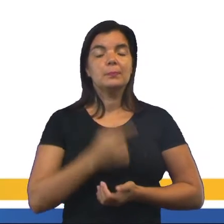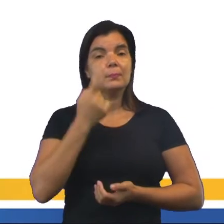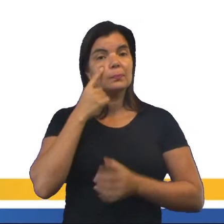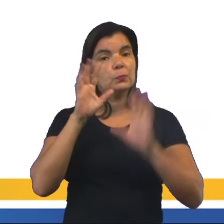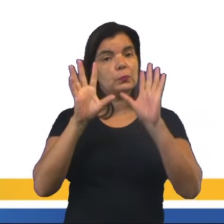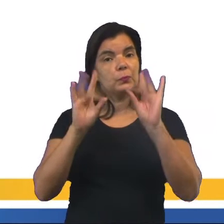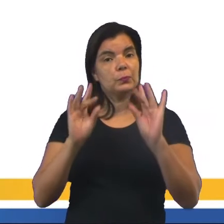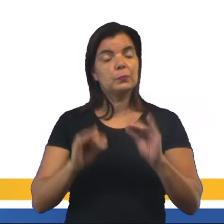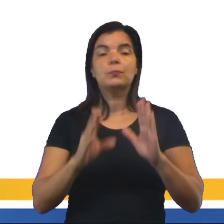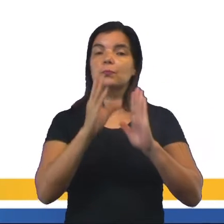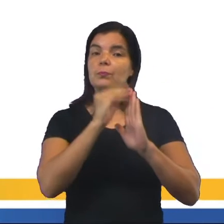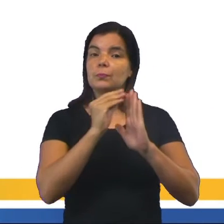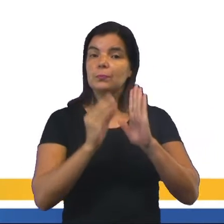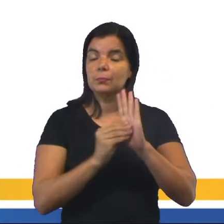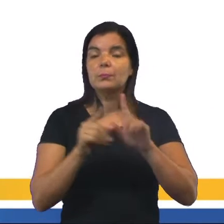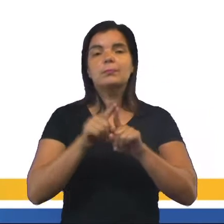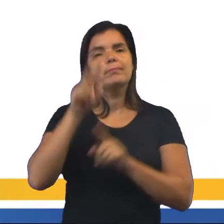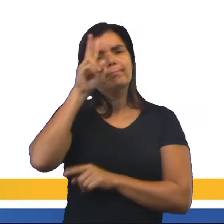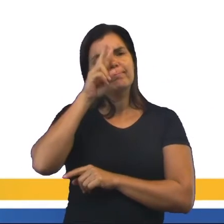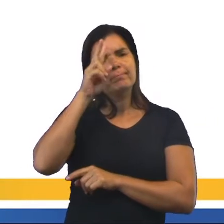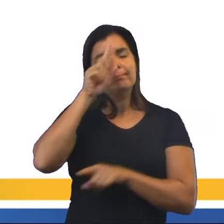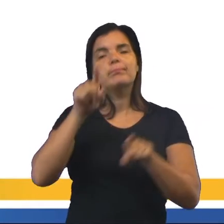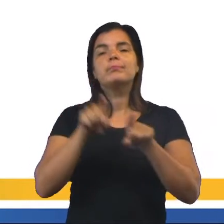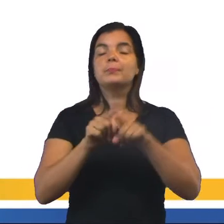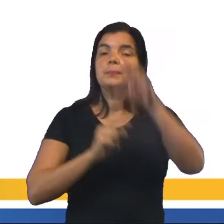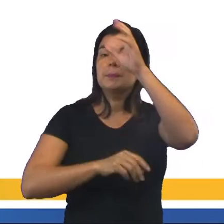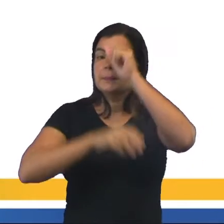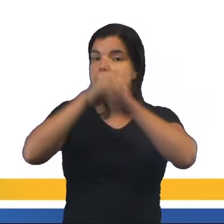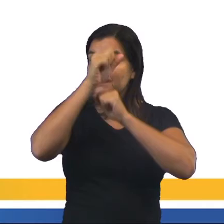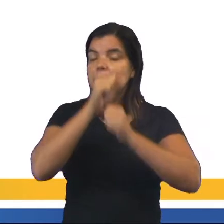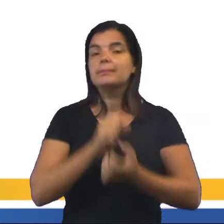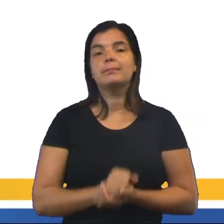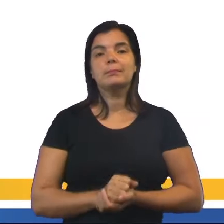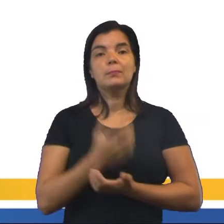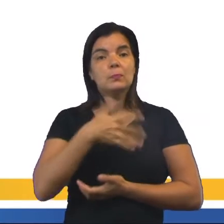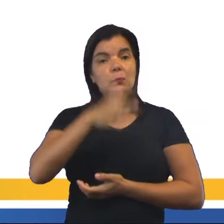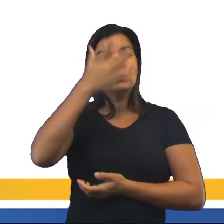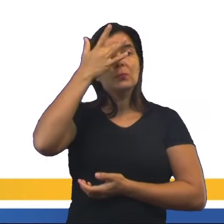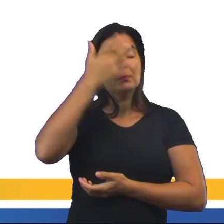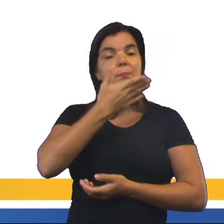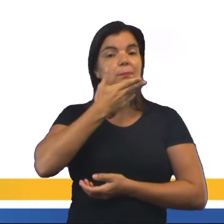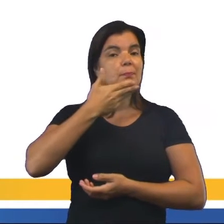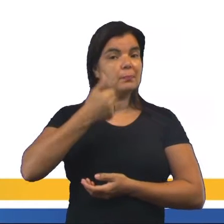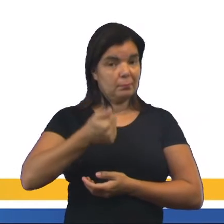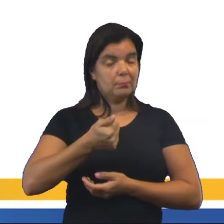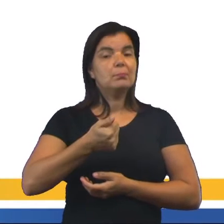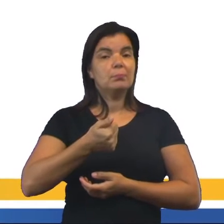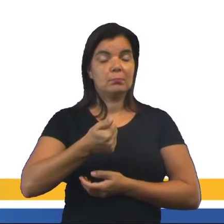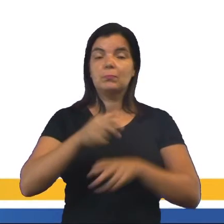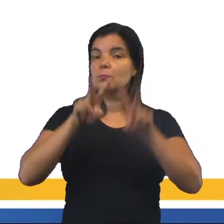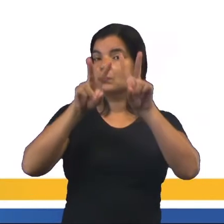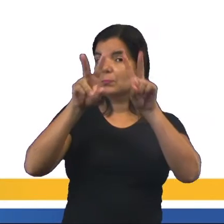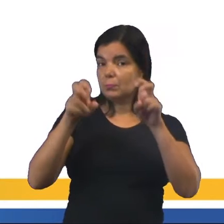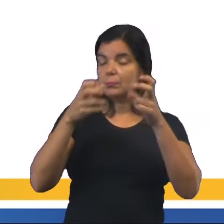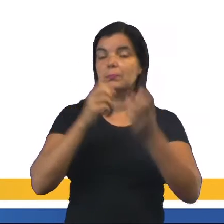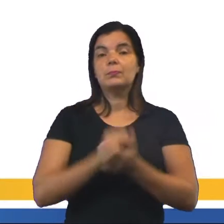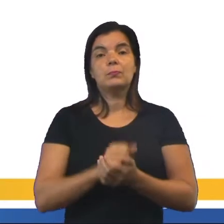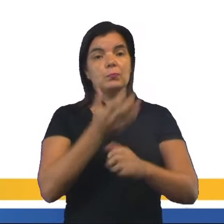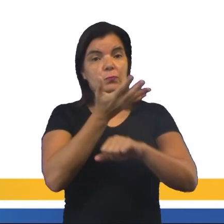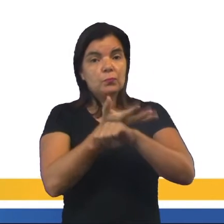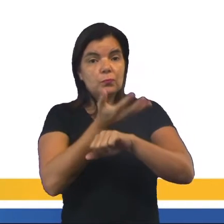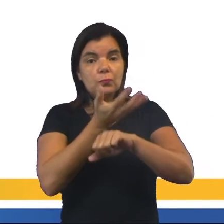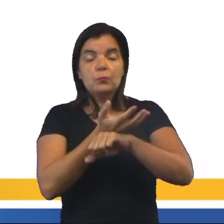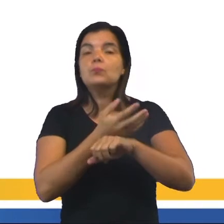sintetizar um conteúdo, relembrar um conteúdo que aprendeu, internalizar melhor um tema, né, de uma matéria,